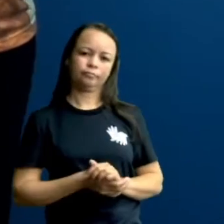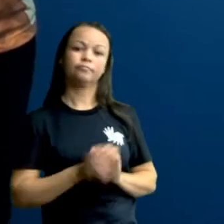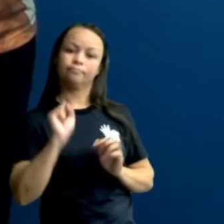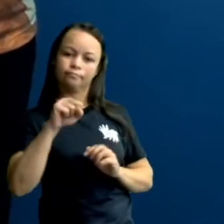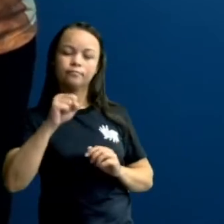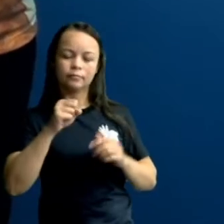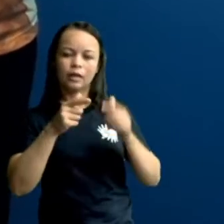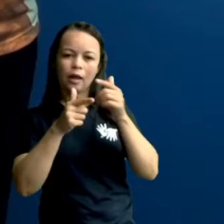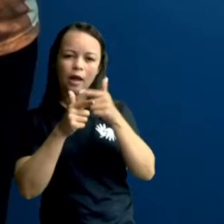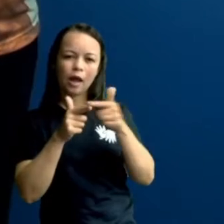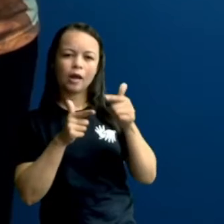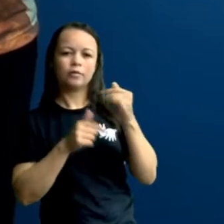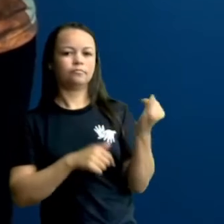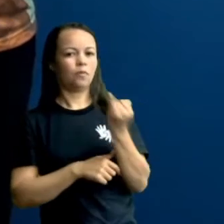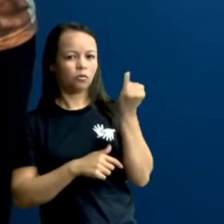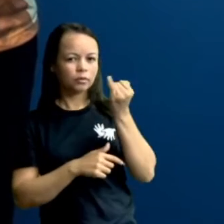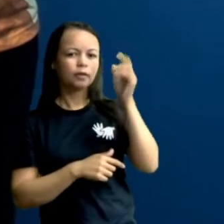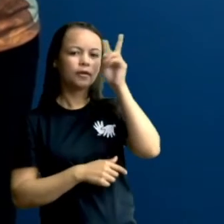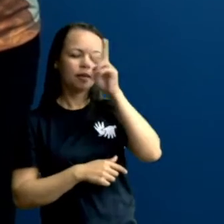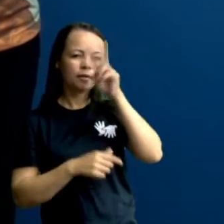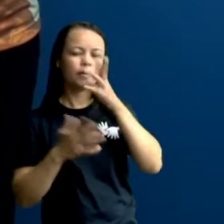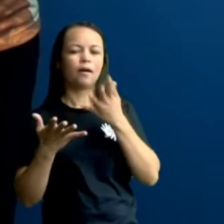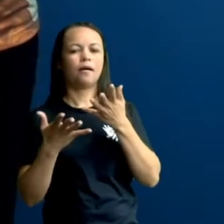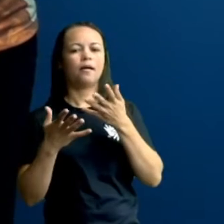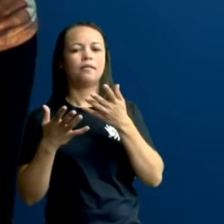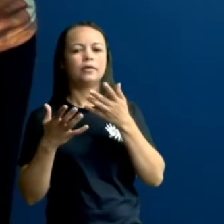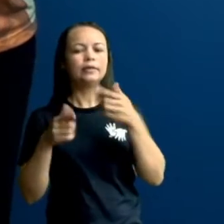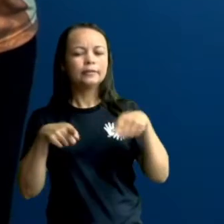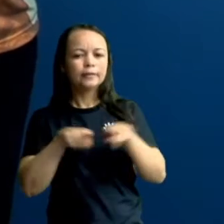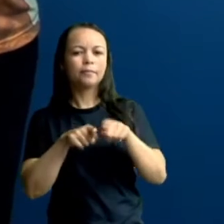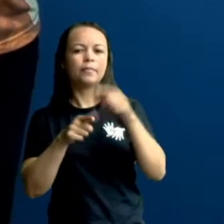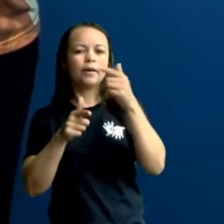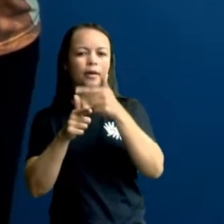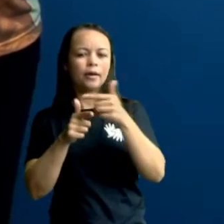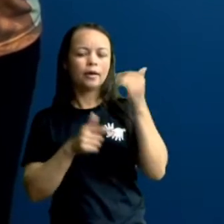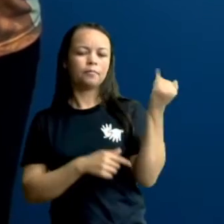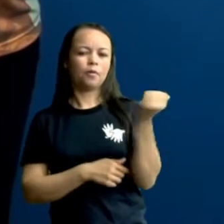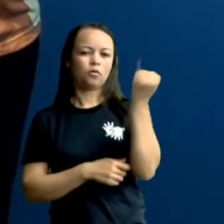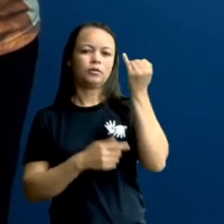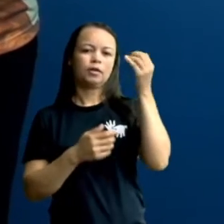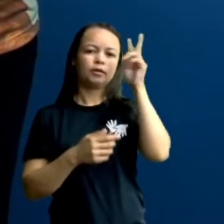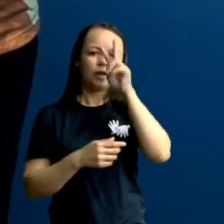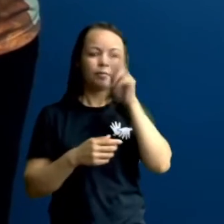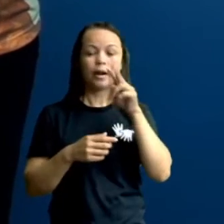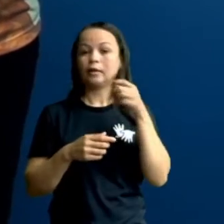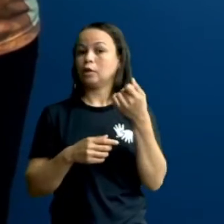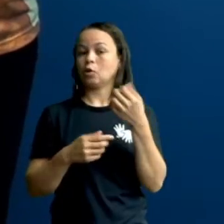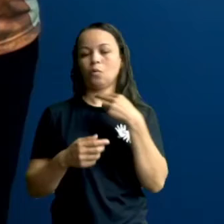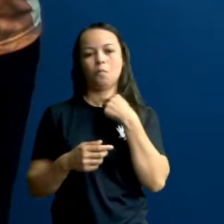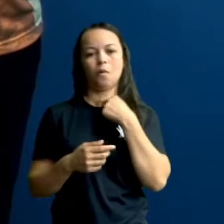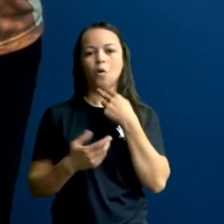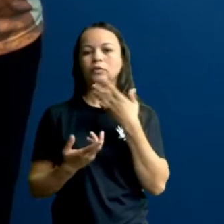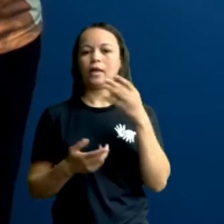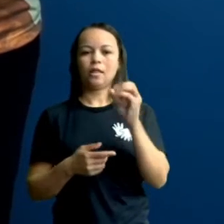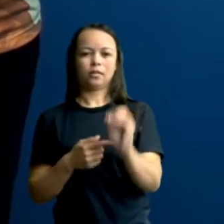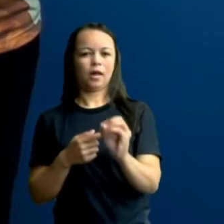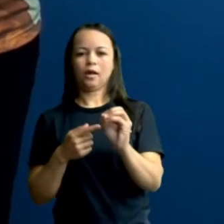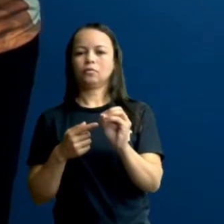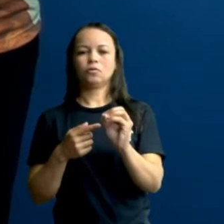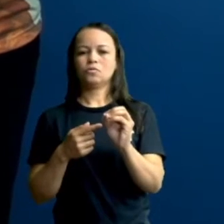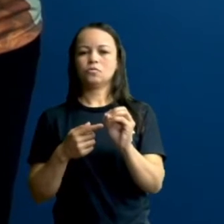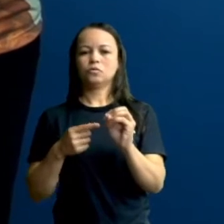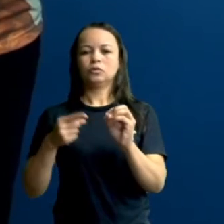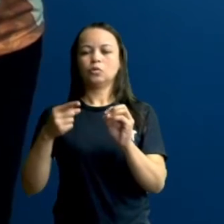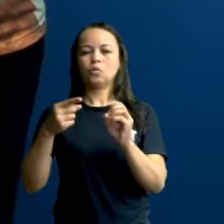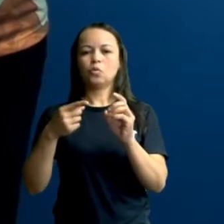disso. E é importante a gente lembrar também que no denominador eu não posso ter o zero, né? Posso ter qualquer